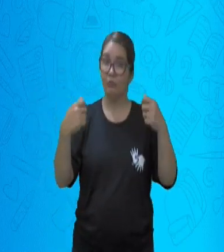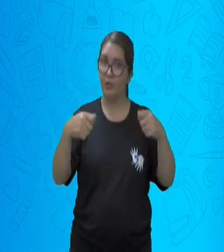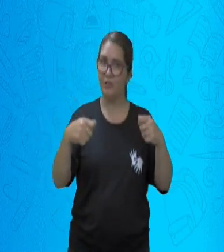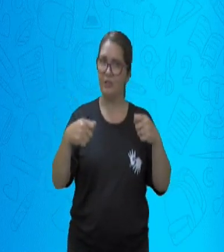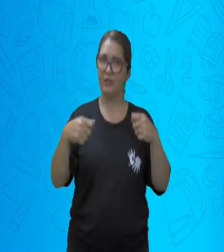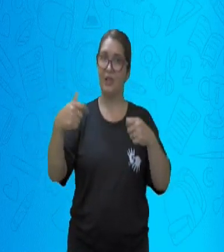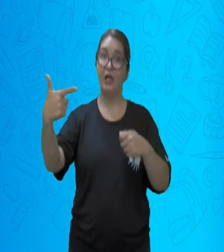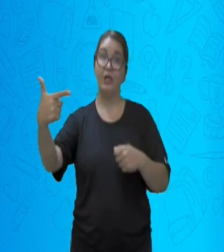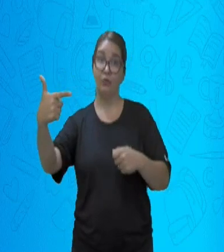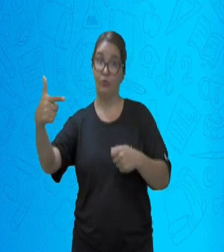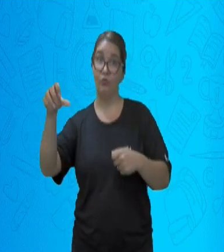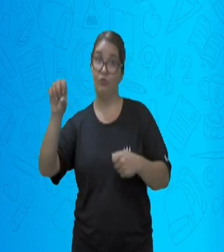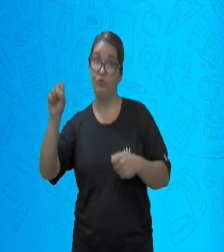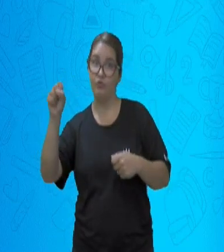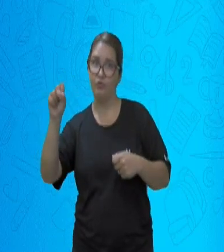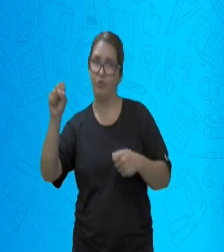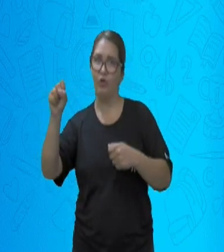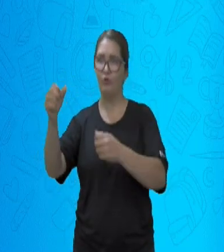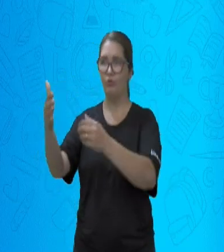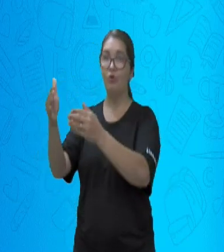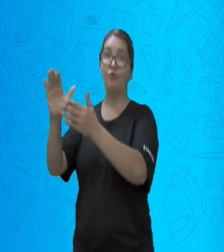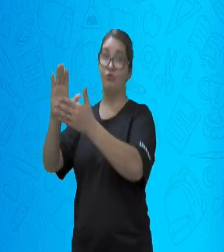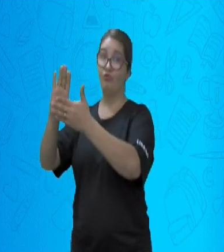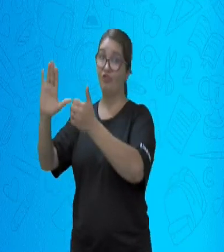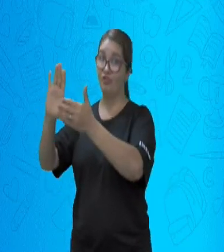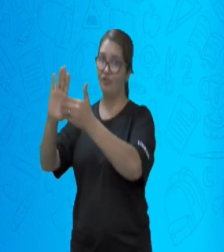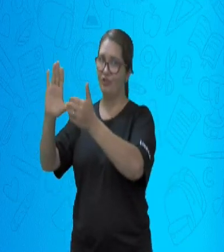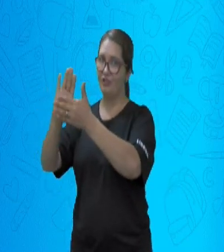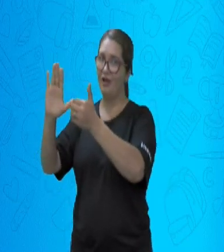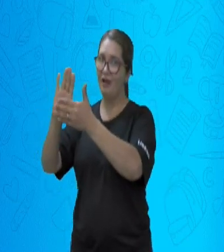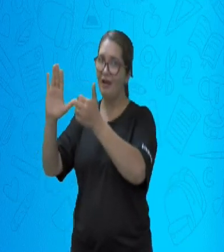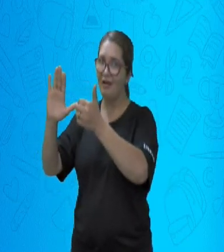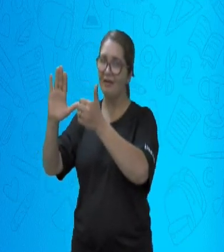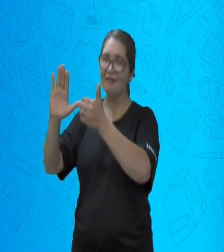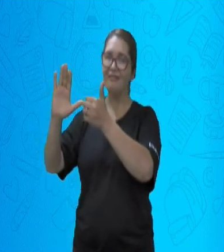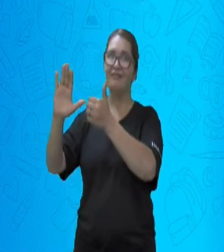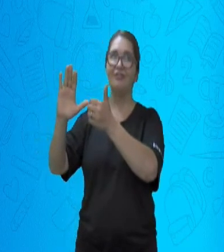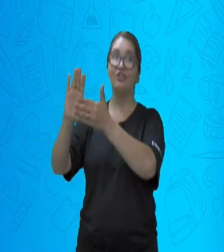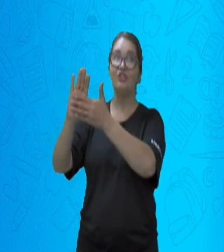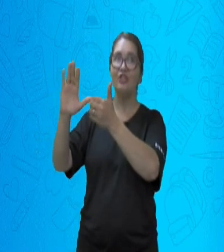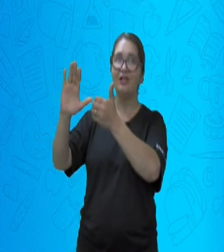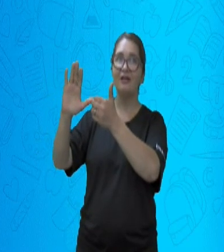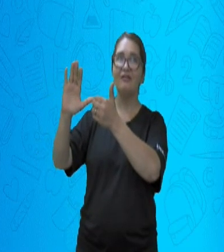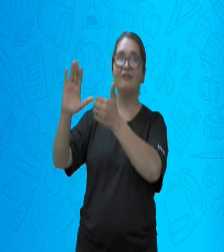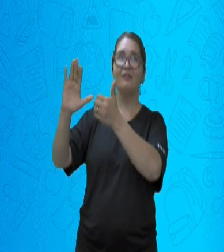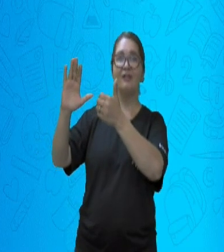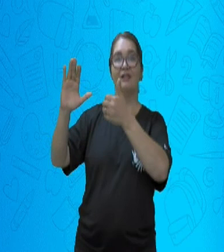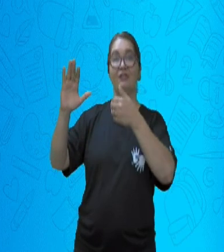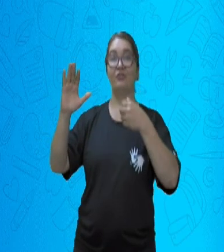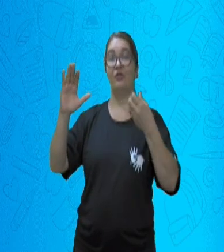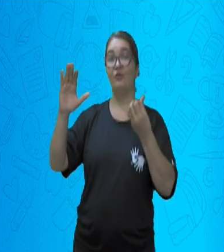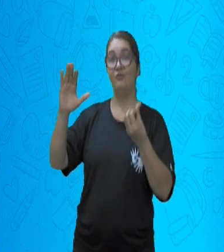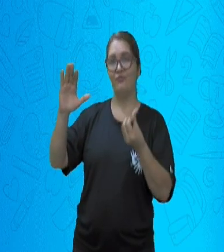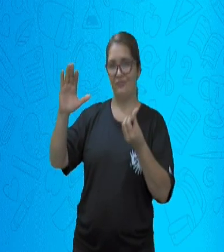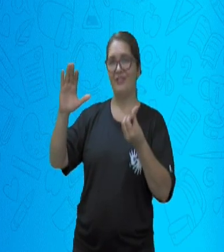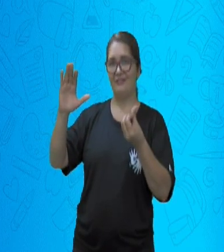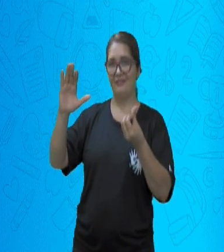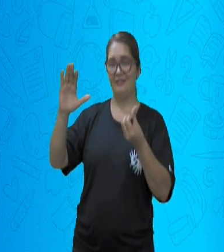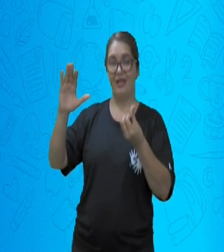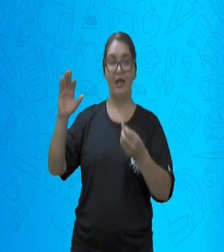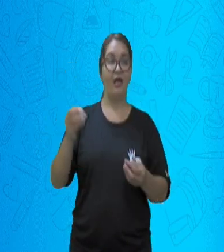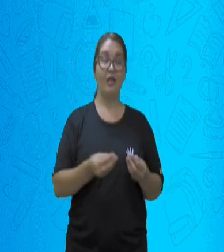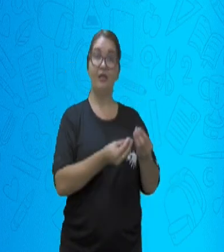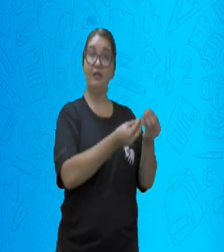Olha lá. Ela deu para a irmã dela, que inclusive ficou muito feliz, tirou 6